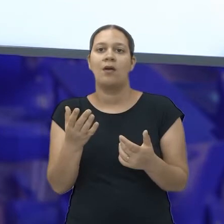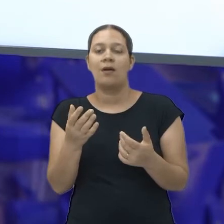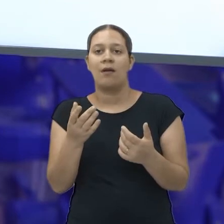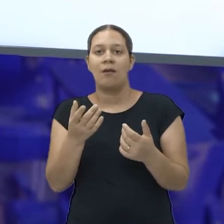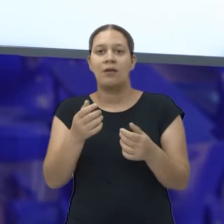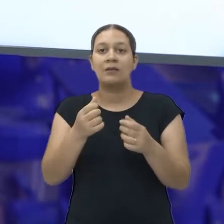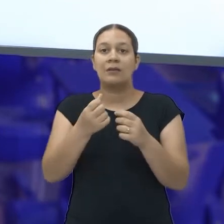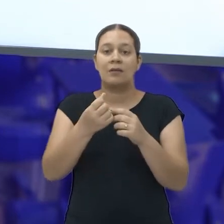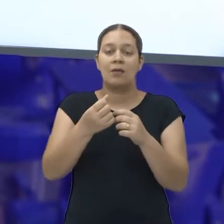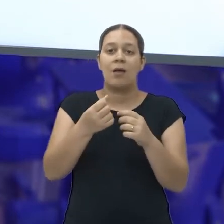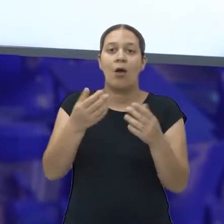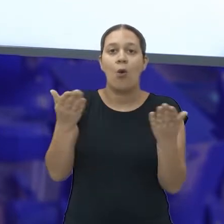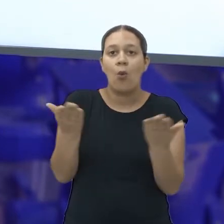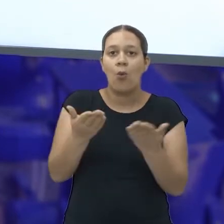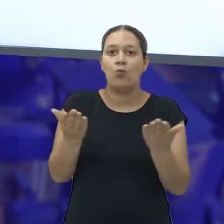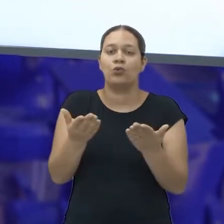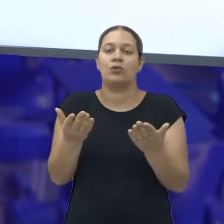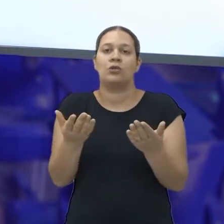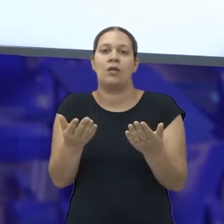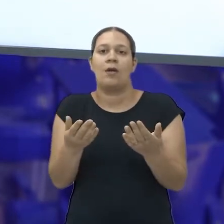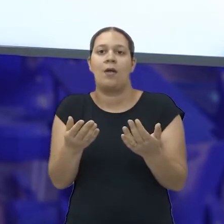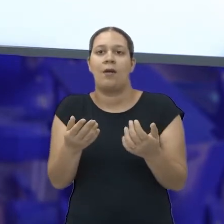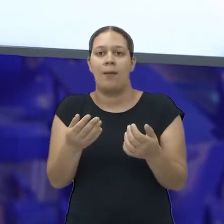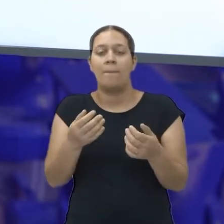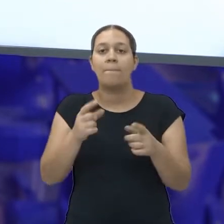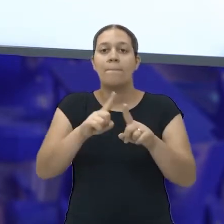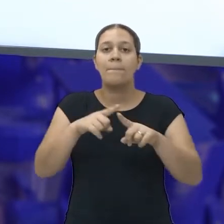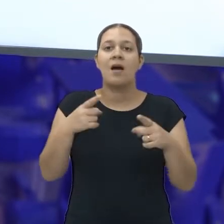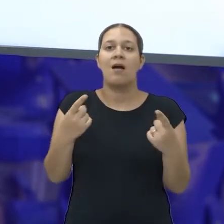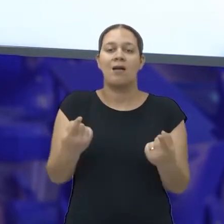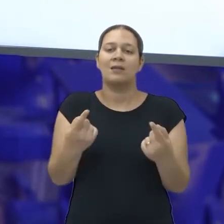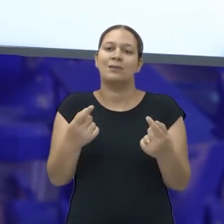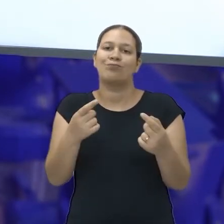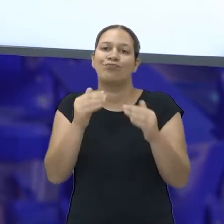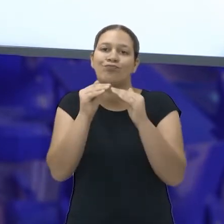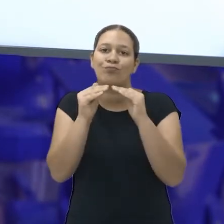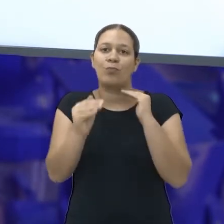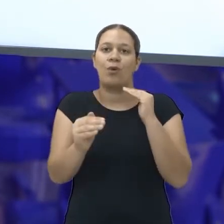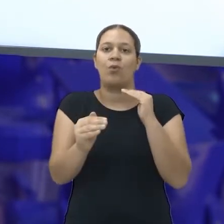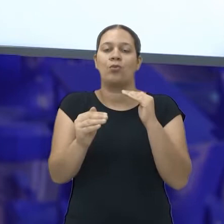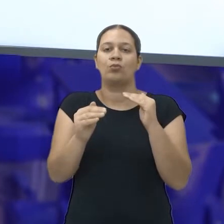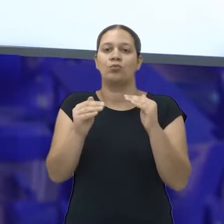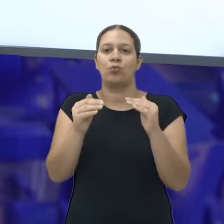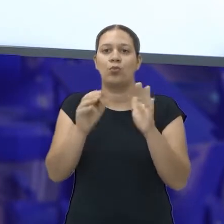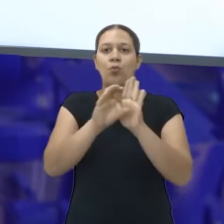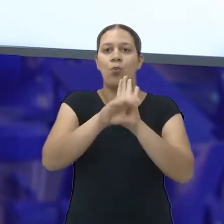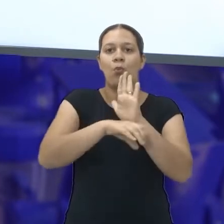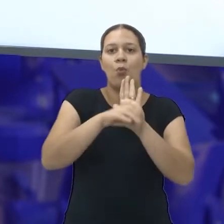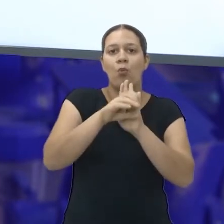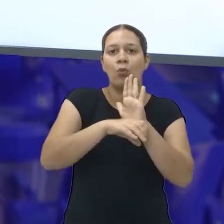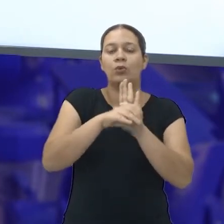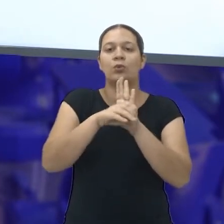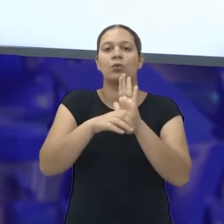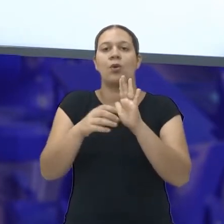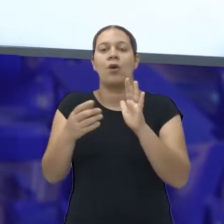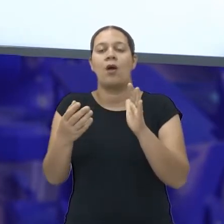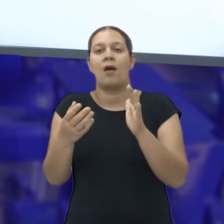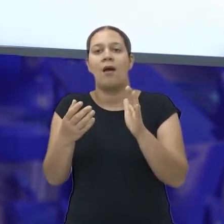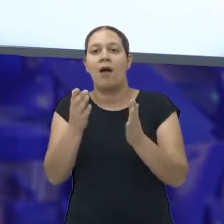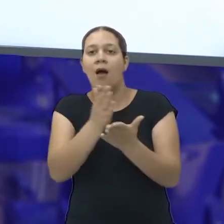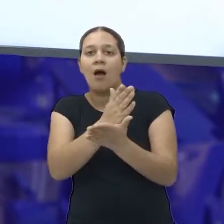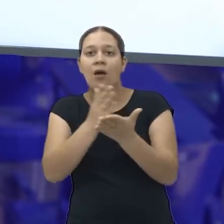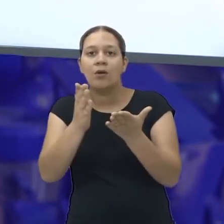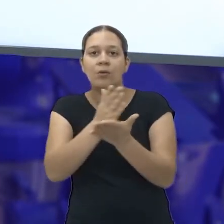tem na atualidade, né? Existem discordâncias sobre o conteúdo, né? Alguns colocam